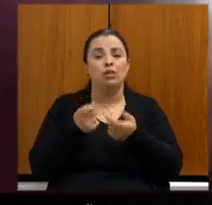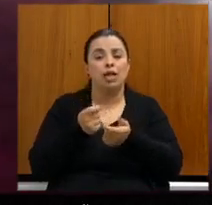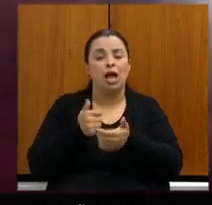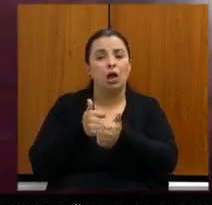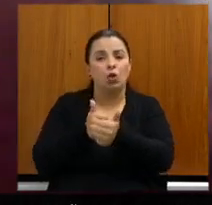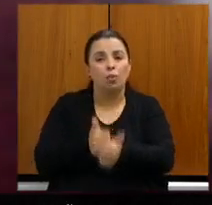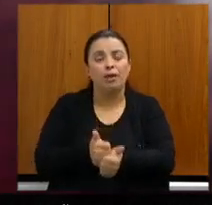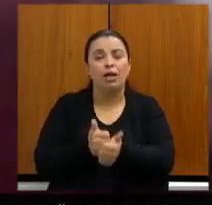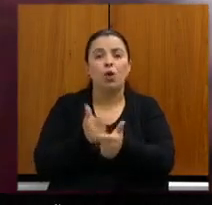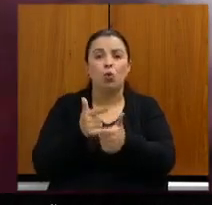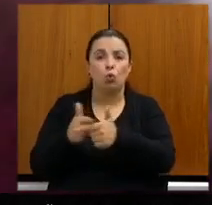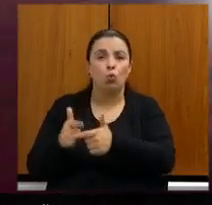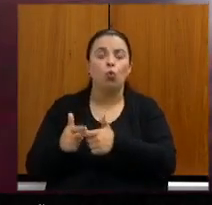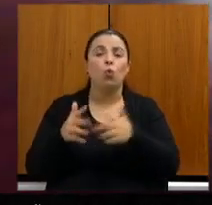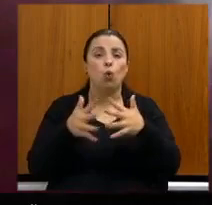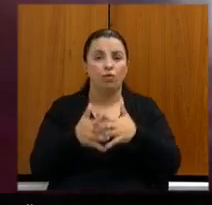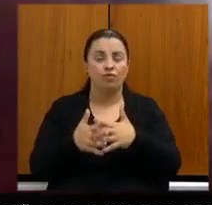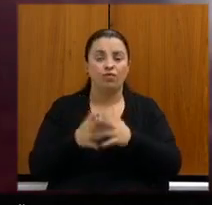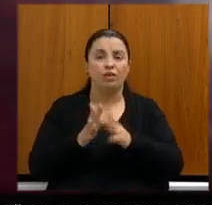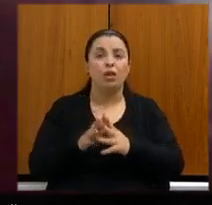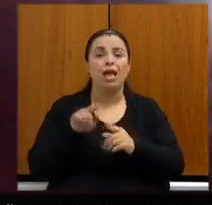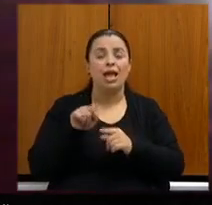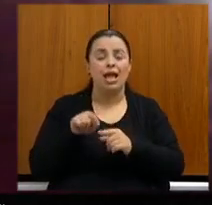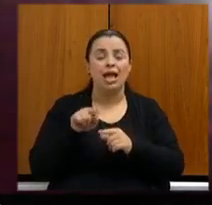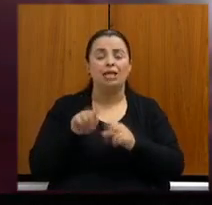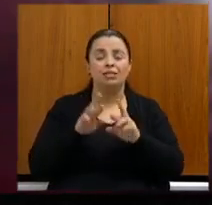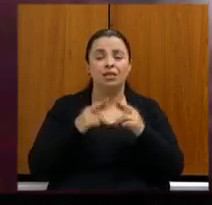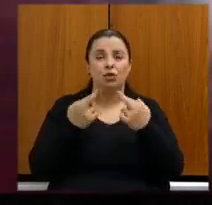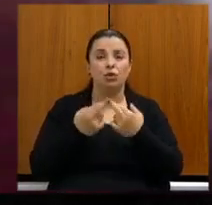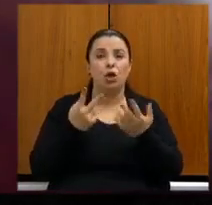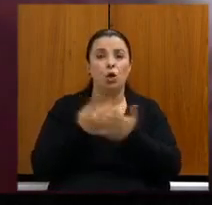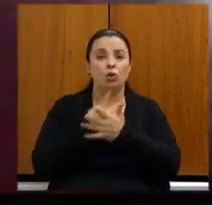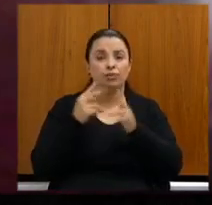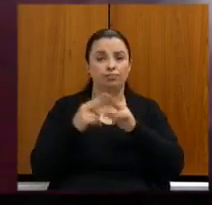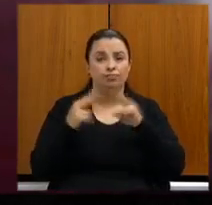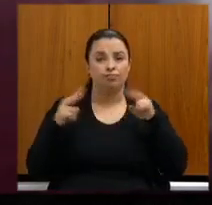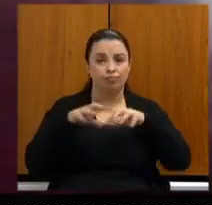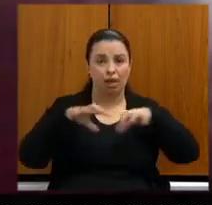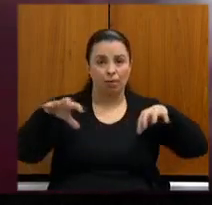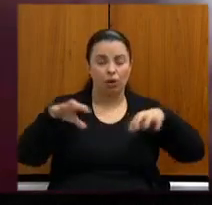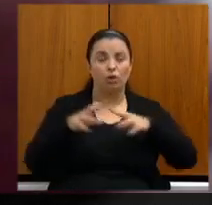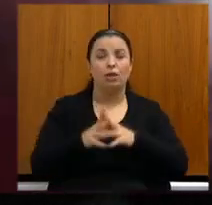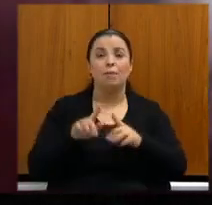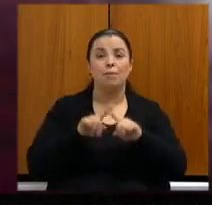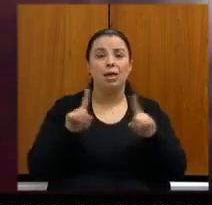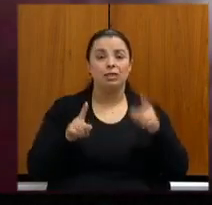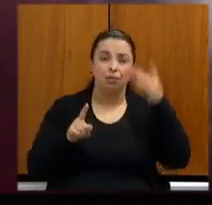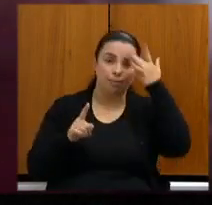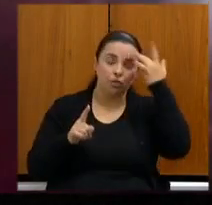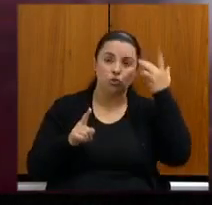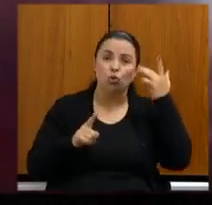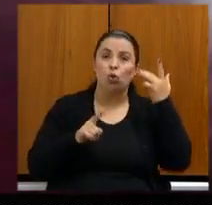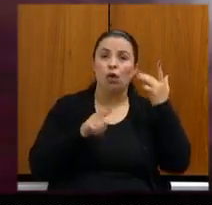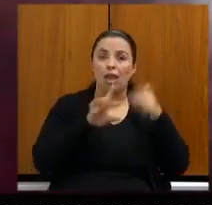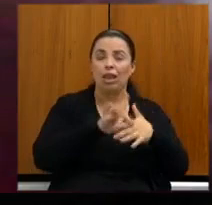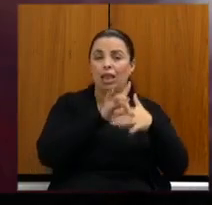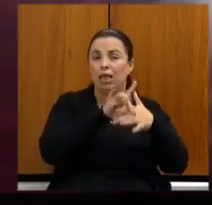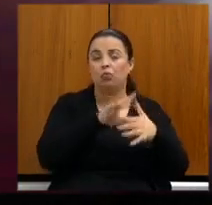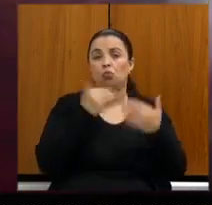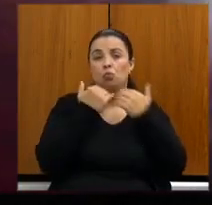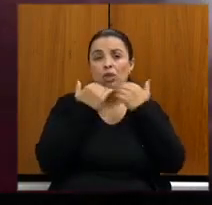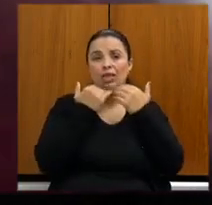e não participou nenhum orador da ocupação né é trata-se da ocupação Marielle Franco